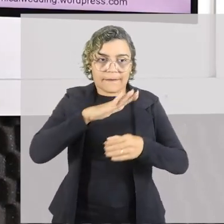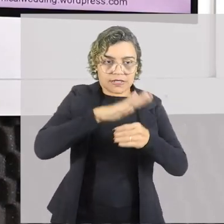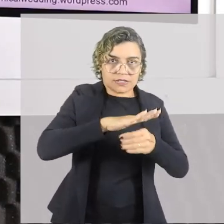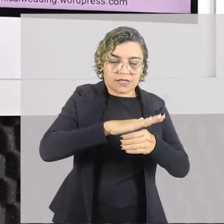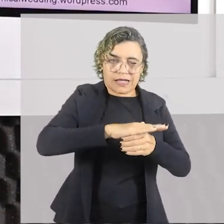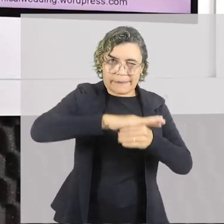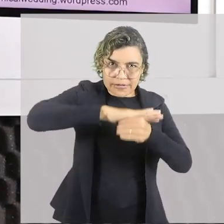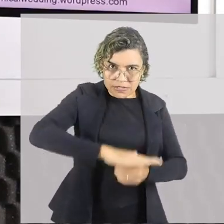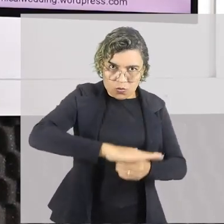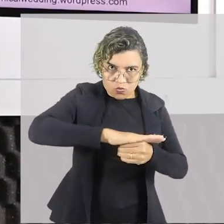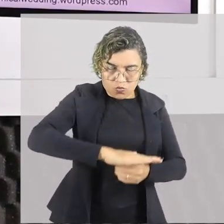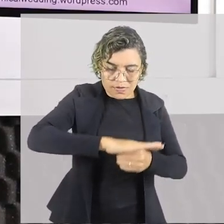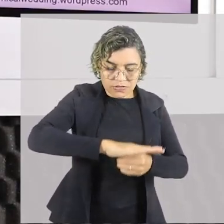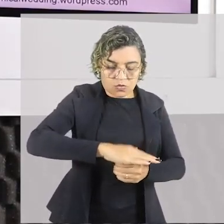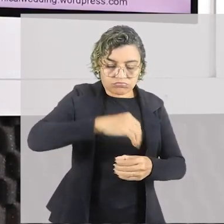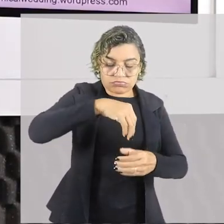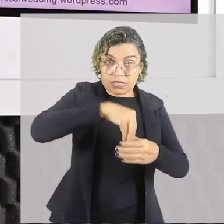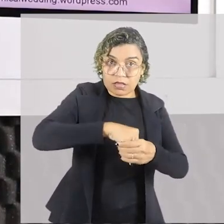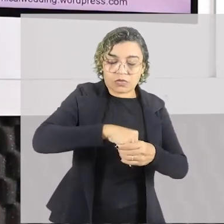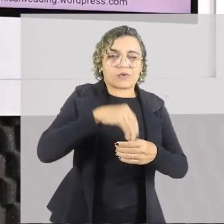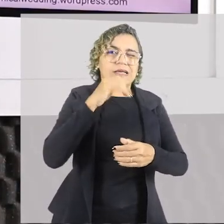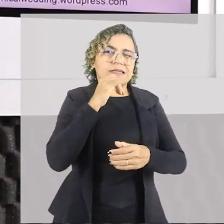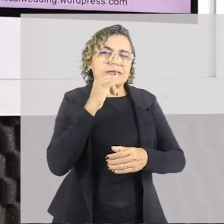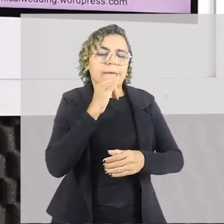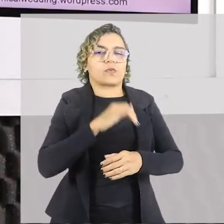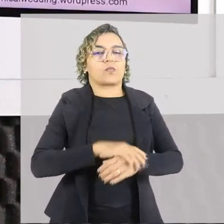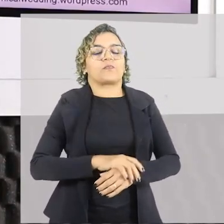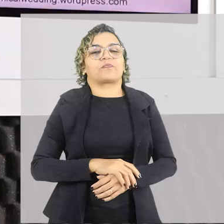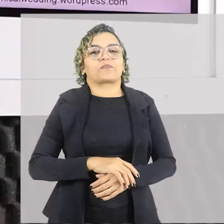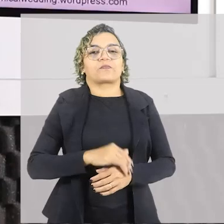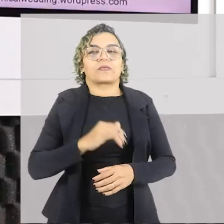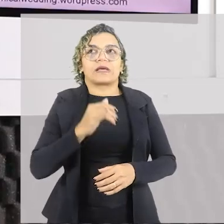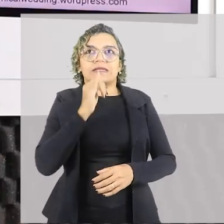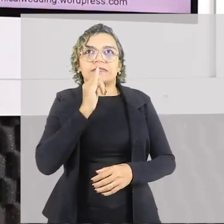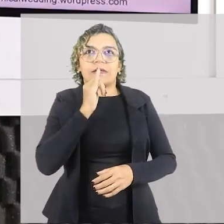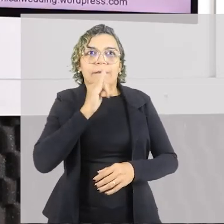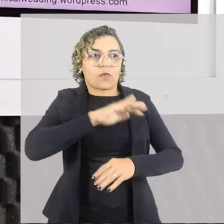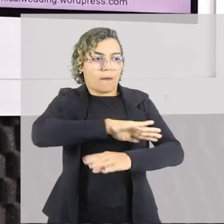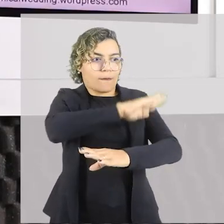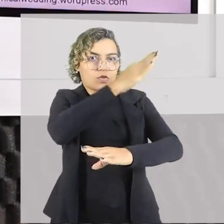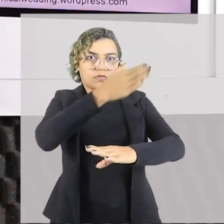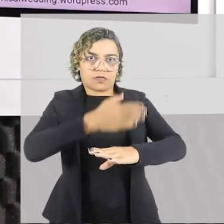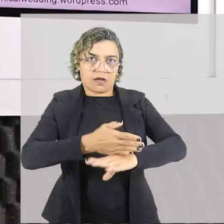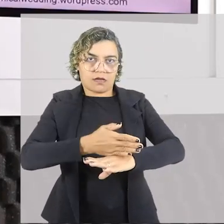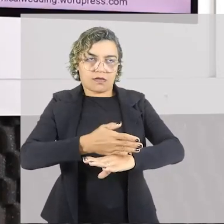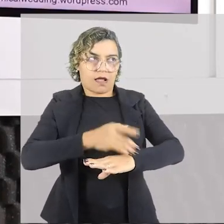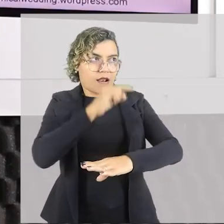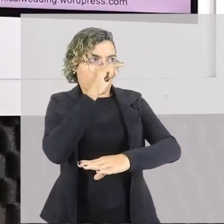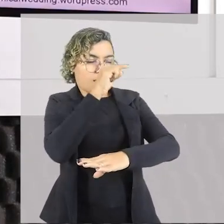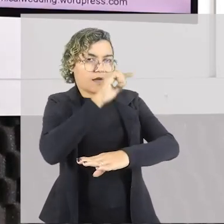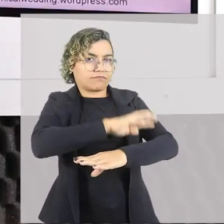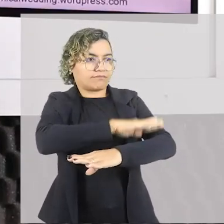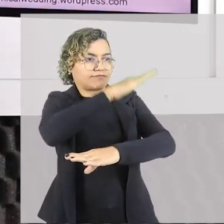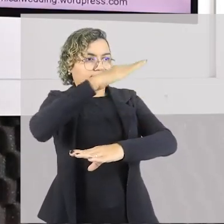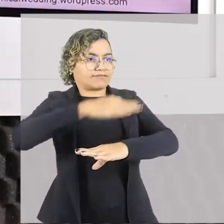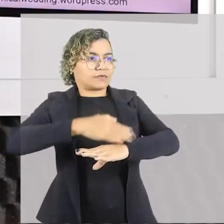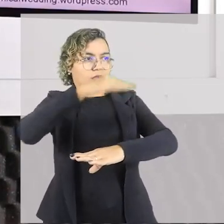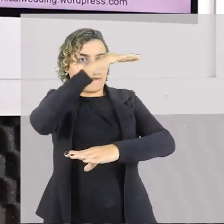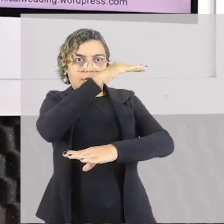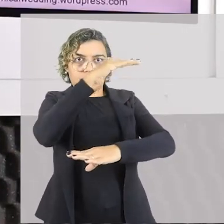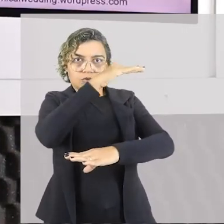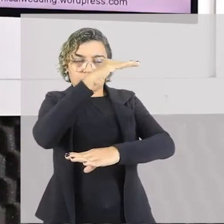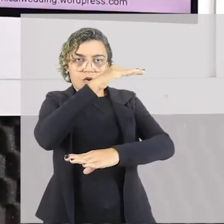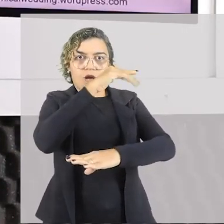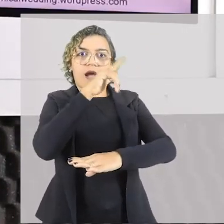muito alta, por exemplo, no alto de uma montanha, a pressão externa não é muito alta, como aqui embaixo. Quando eu vou subir na montanha,